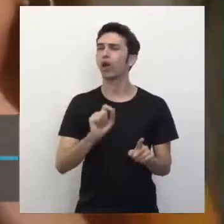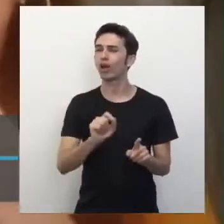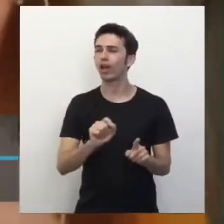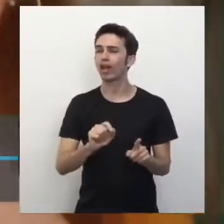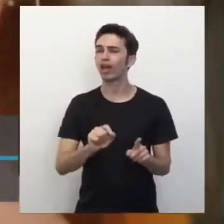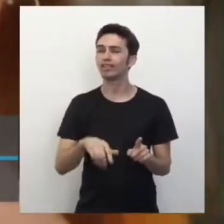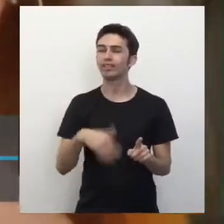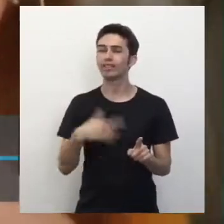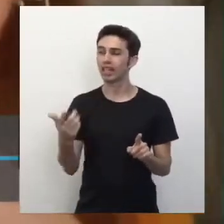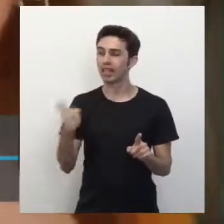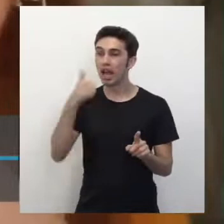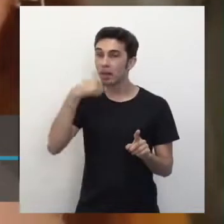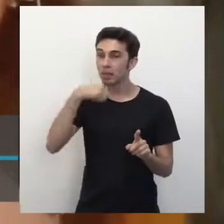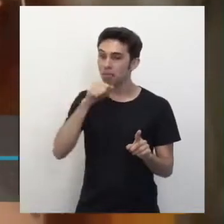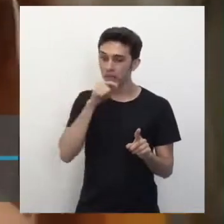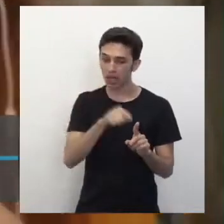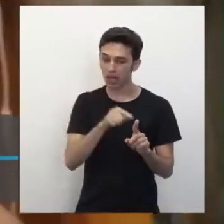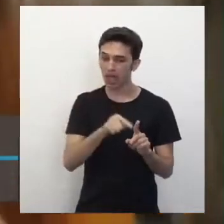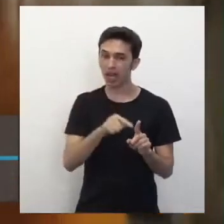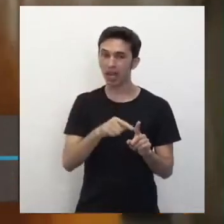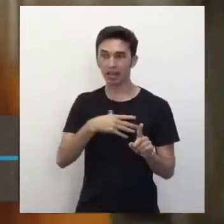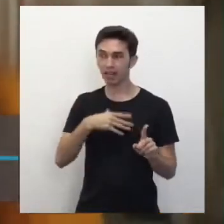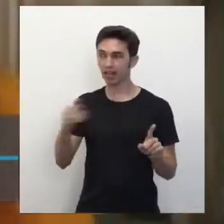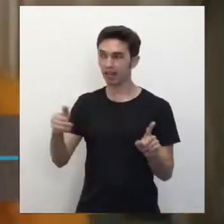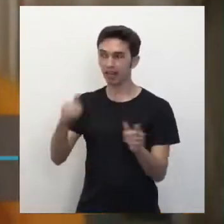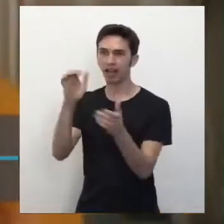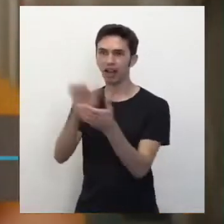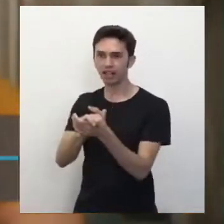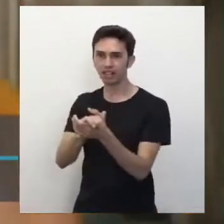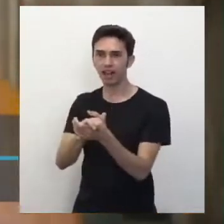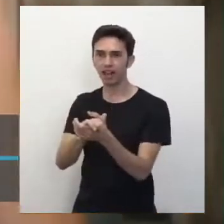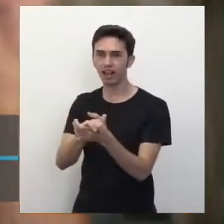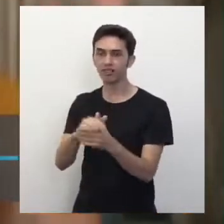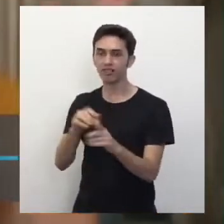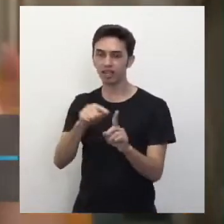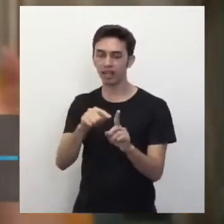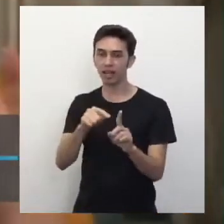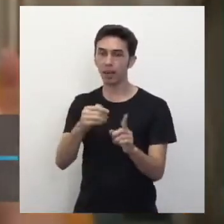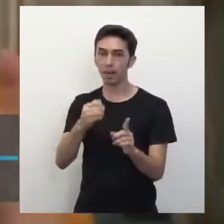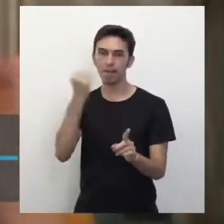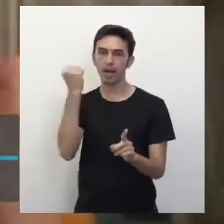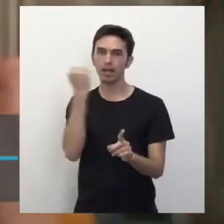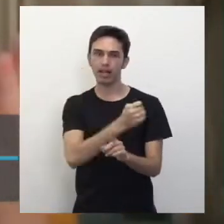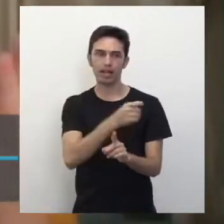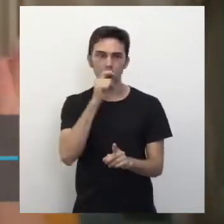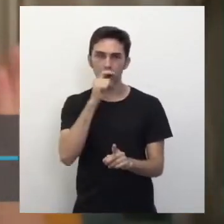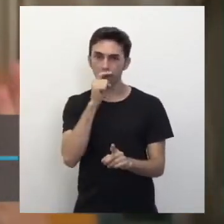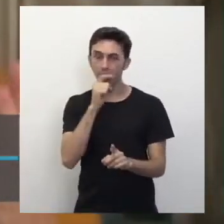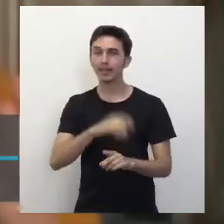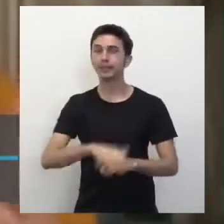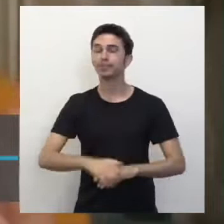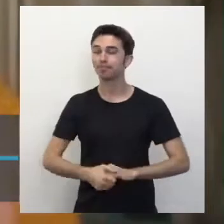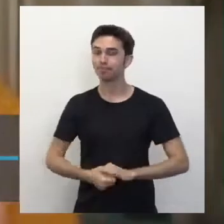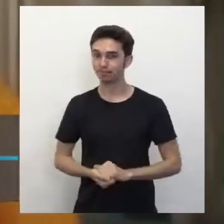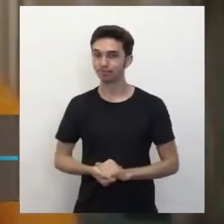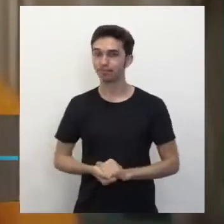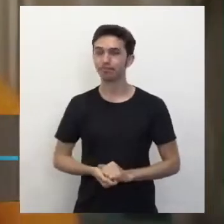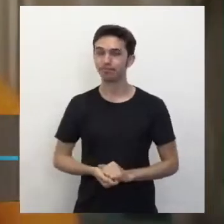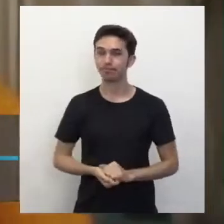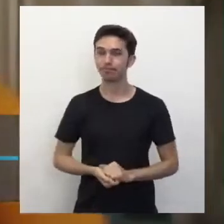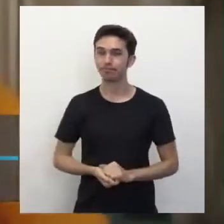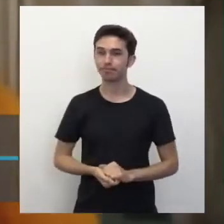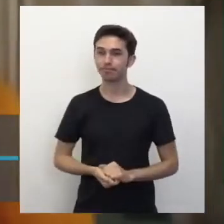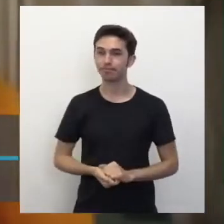com a sua própria mãe, né, e mataria o seu próprio pai. E, no